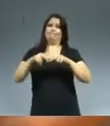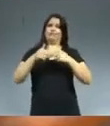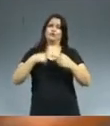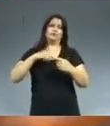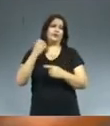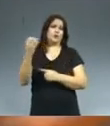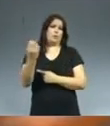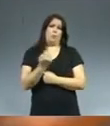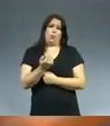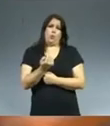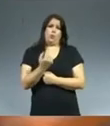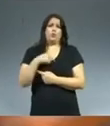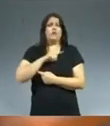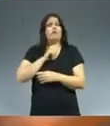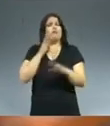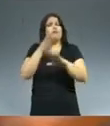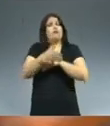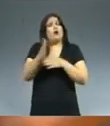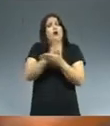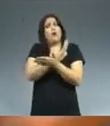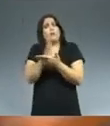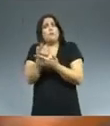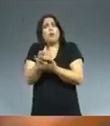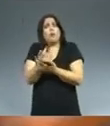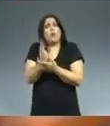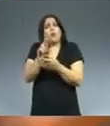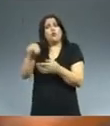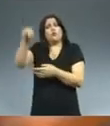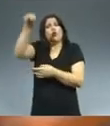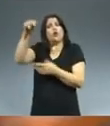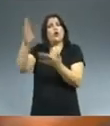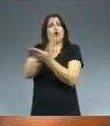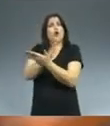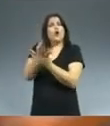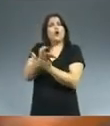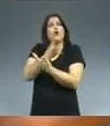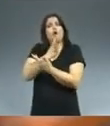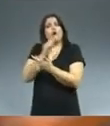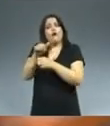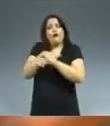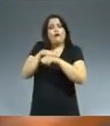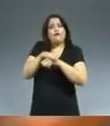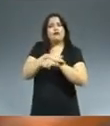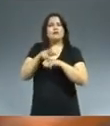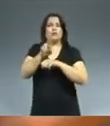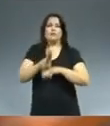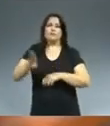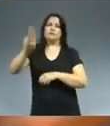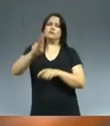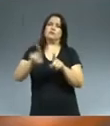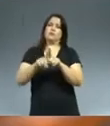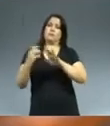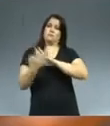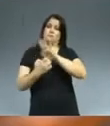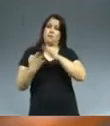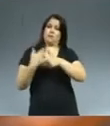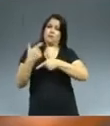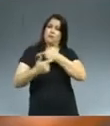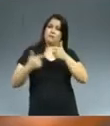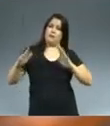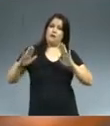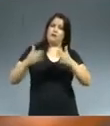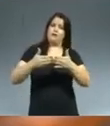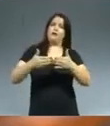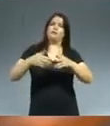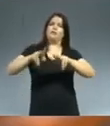pouco mas eu estive aí por algumas vezes no norte do Brasil conversando com as Universidades um a empresas que Tem trabalhado